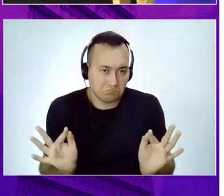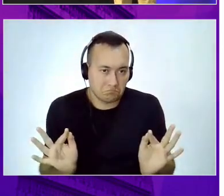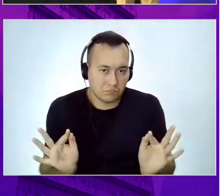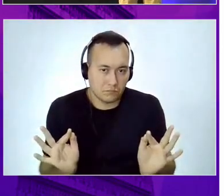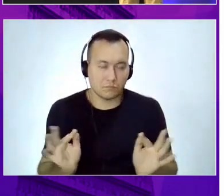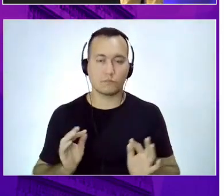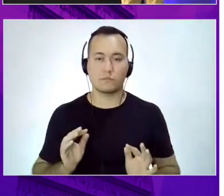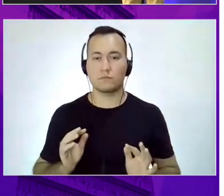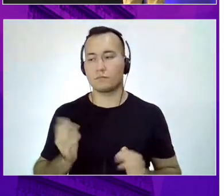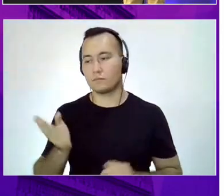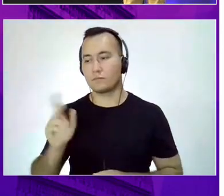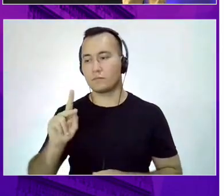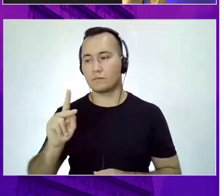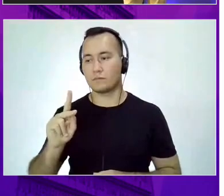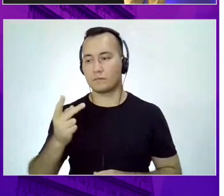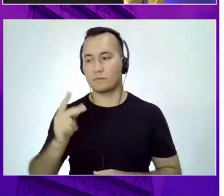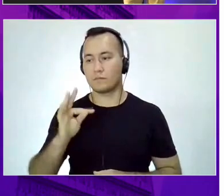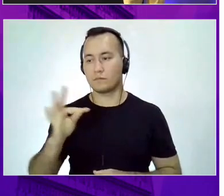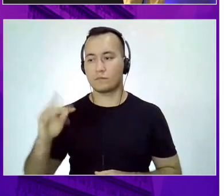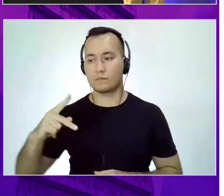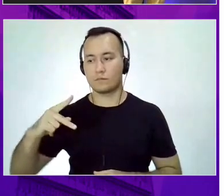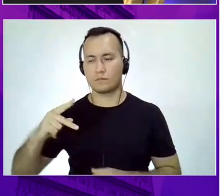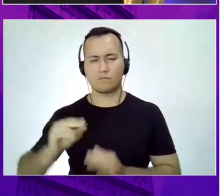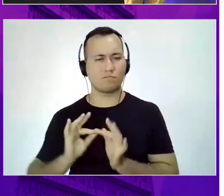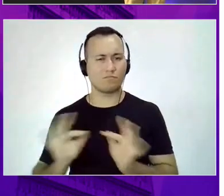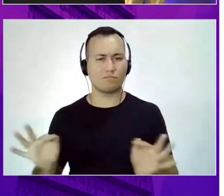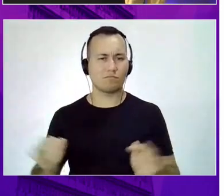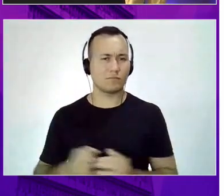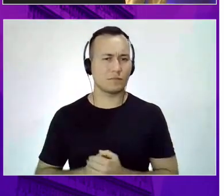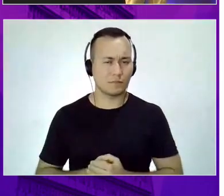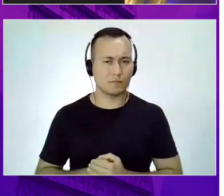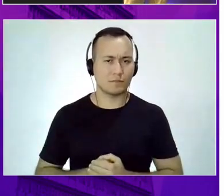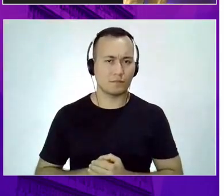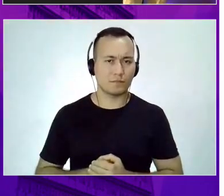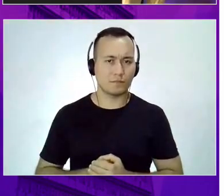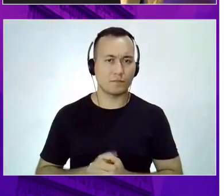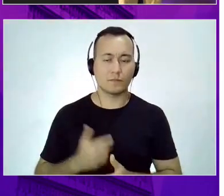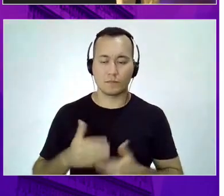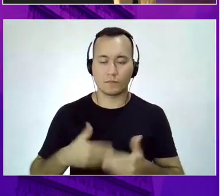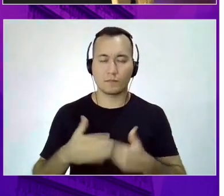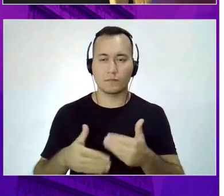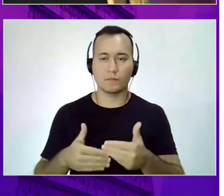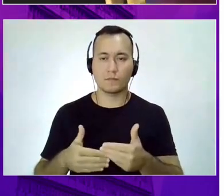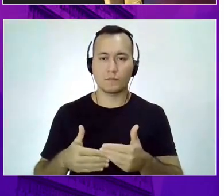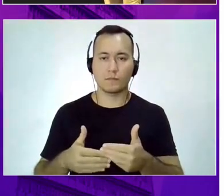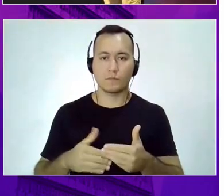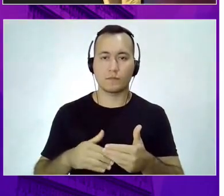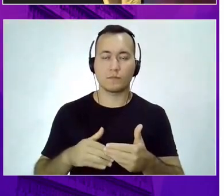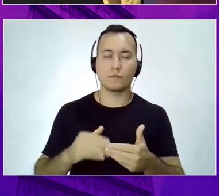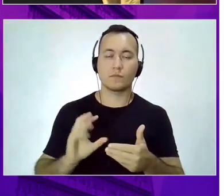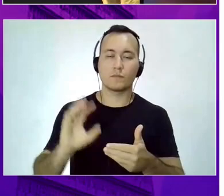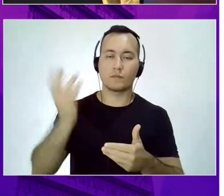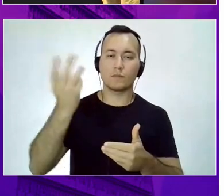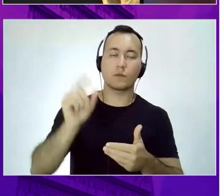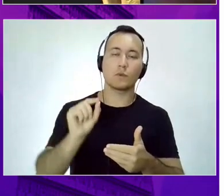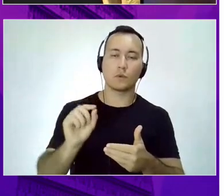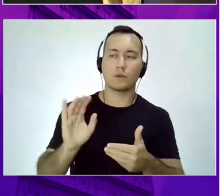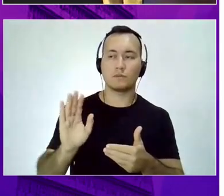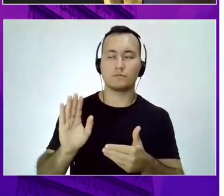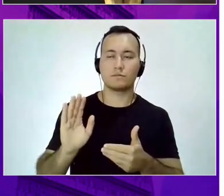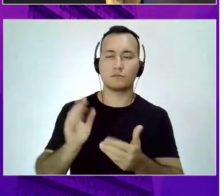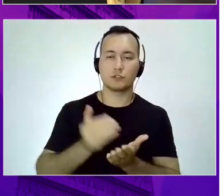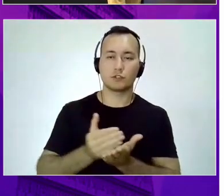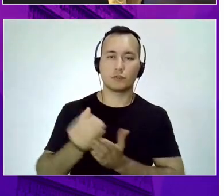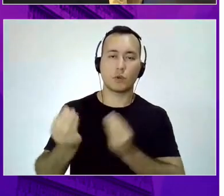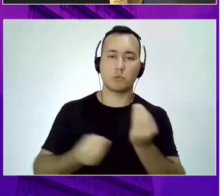simples. Então, pegando o exemplo aqui, a gente tinha a aplicação do Pix, e o Pix fazia seu método A,